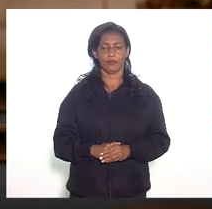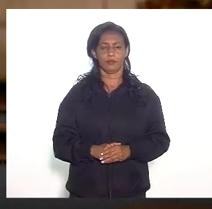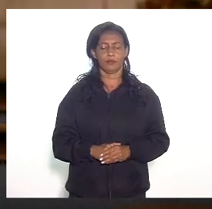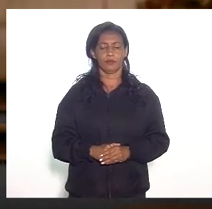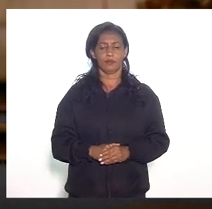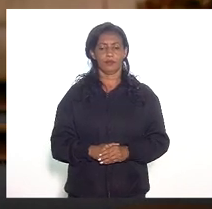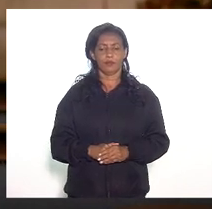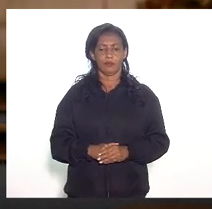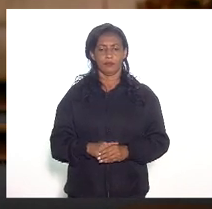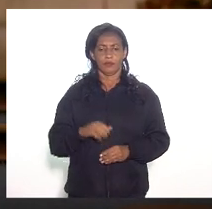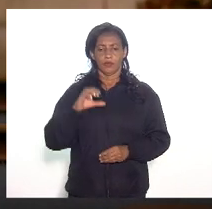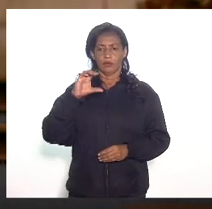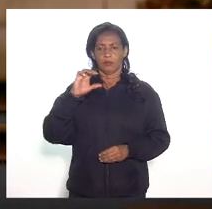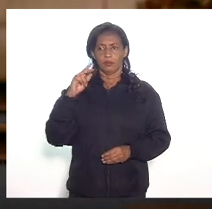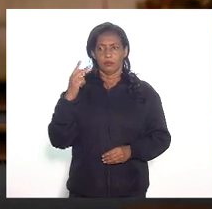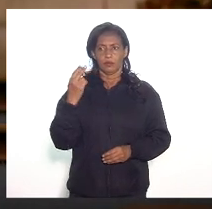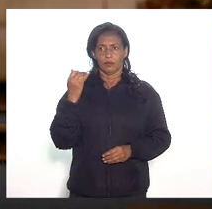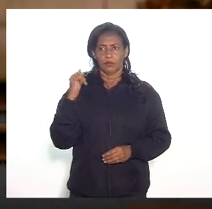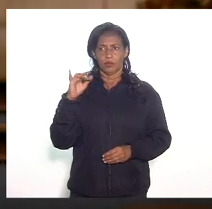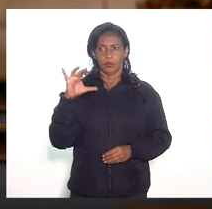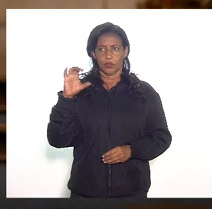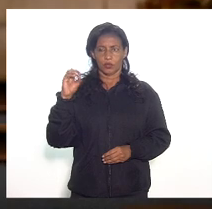deputado Chico Machado